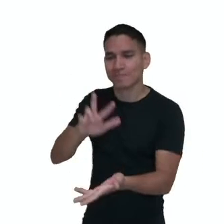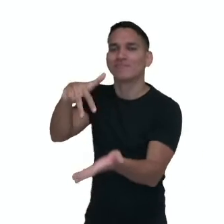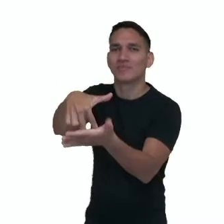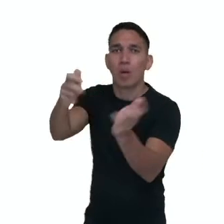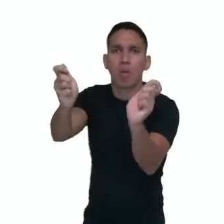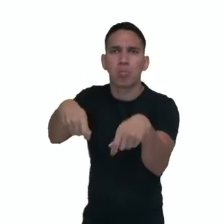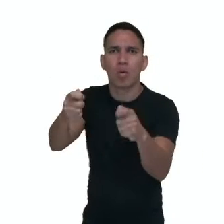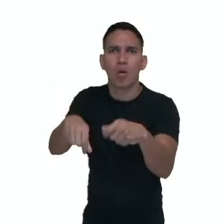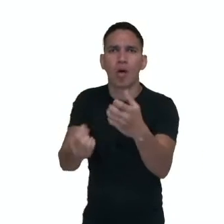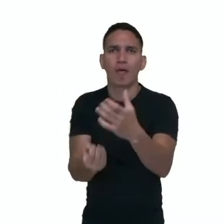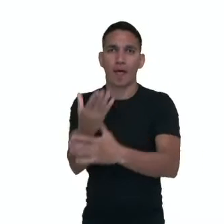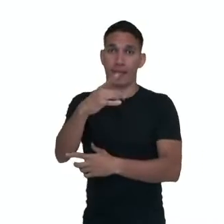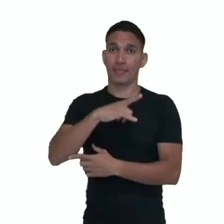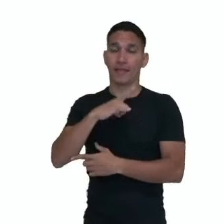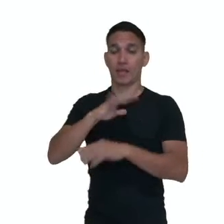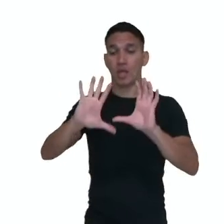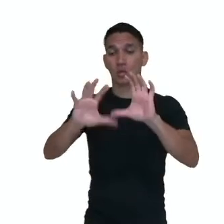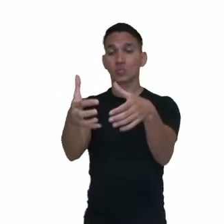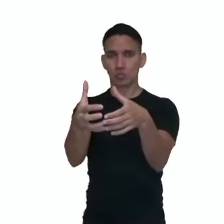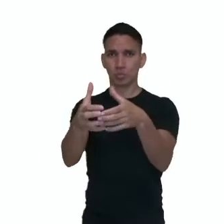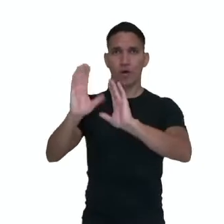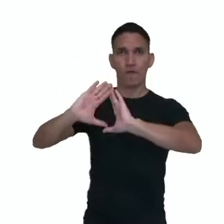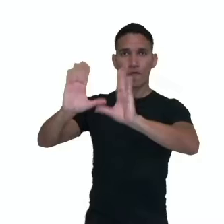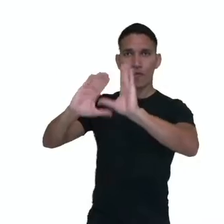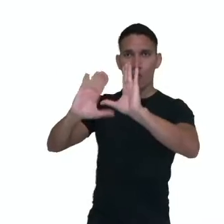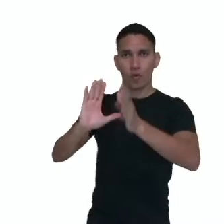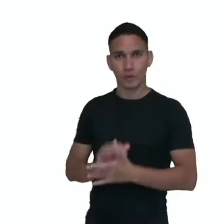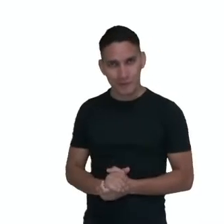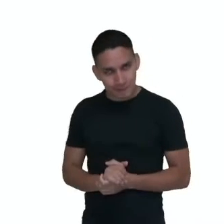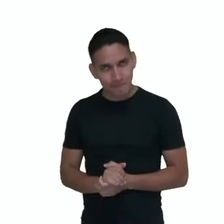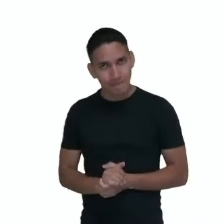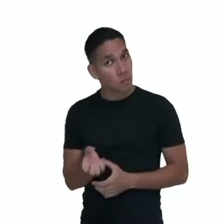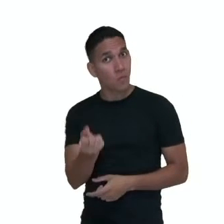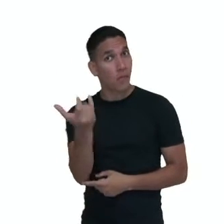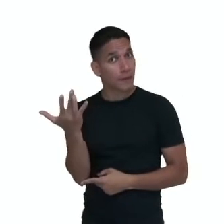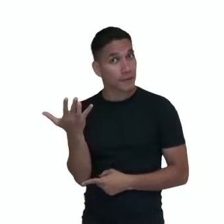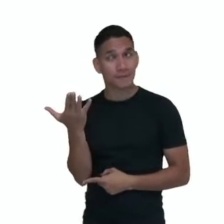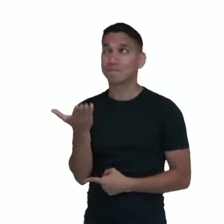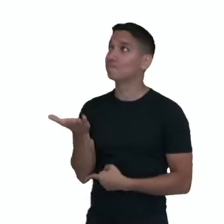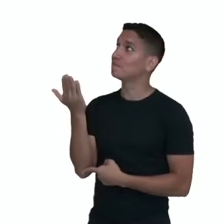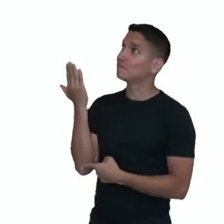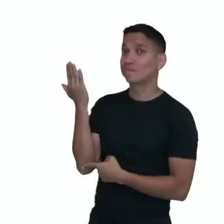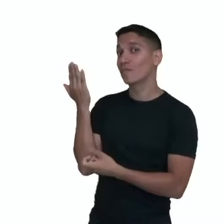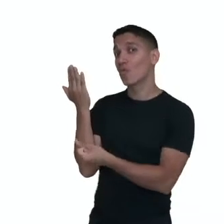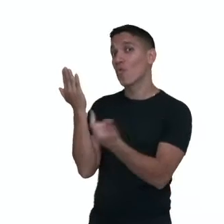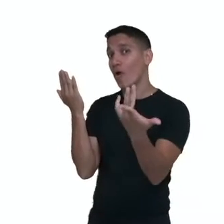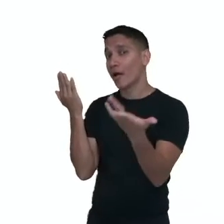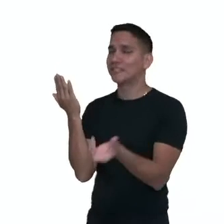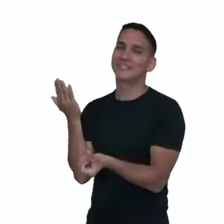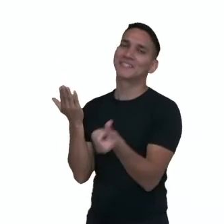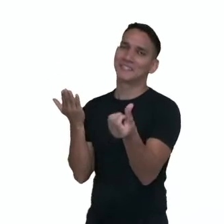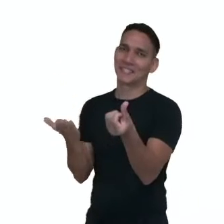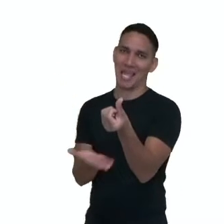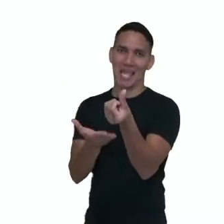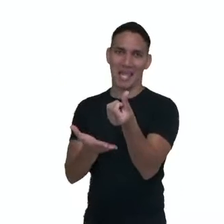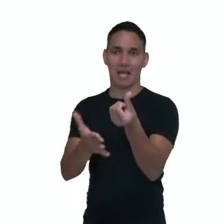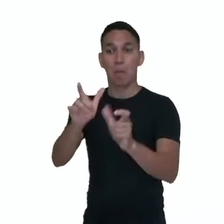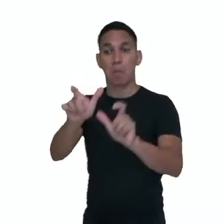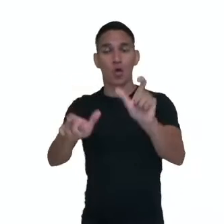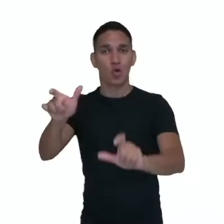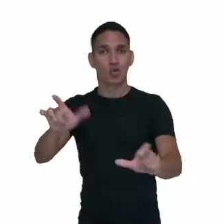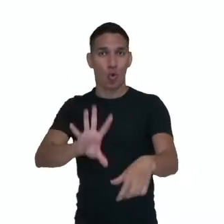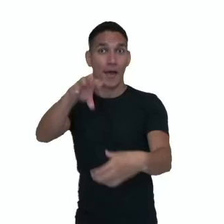né, existe, né, num time de voleibol. E quantos são? São 6 jogadores